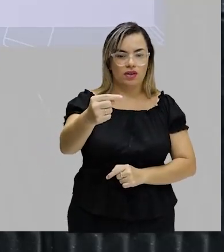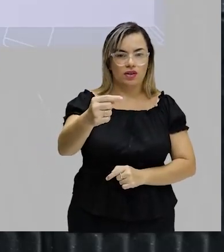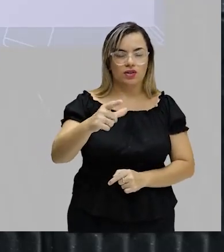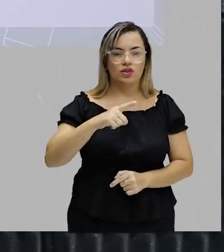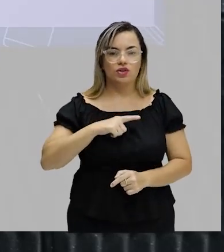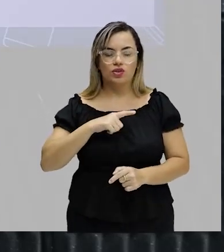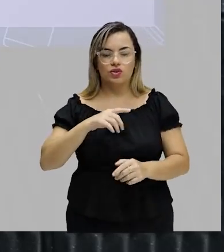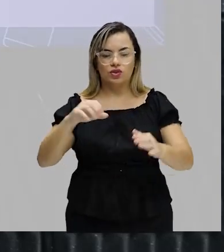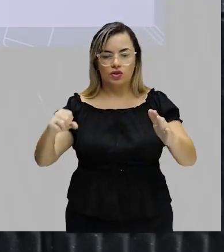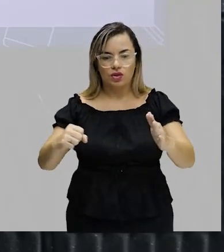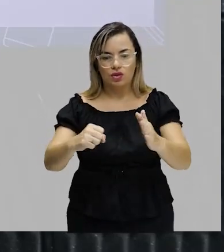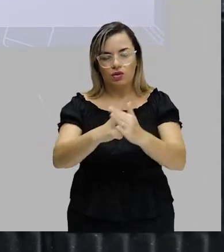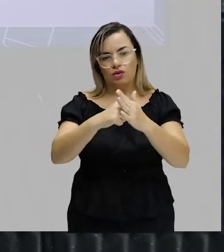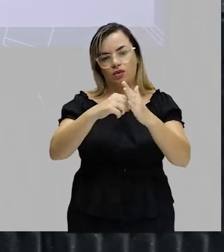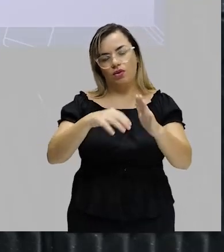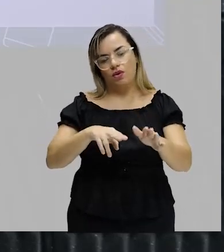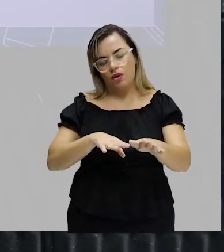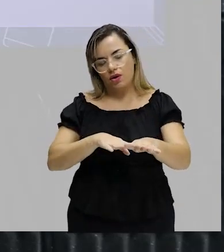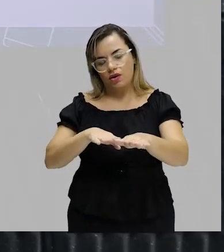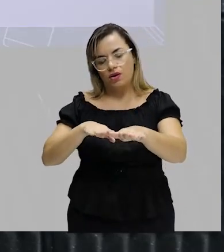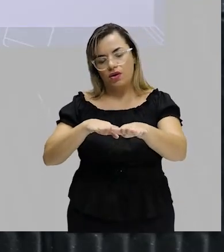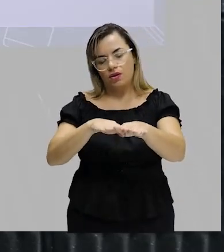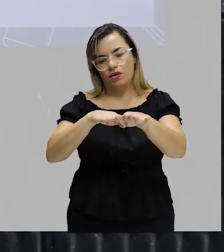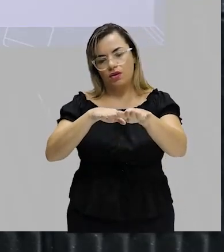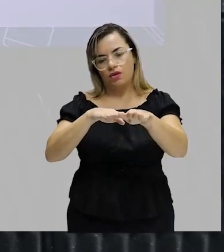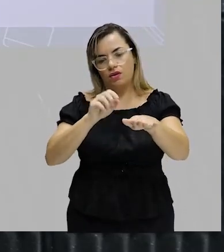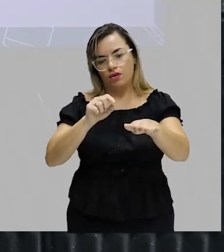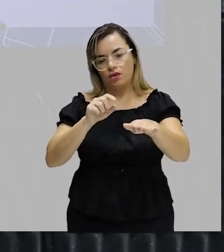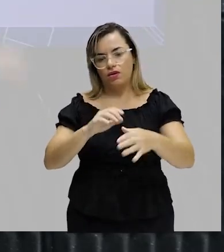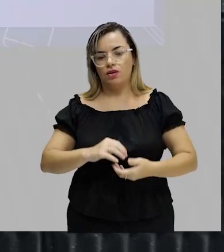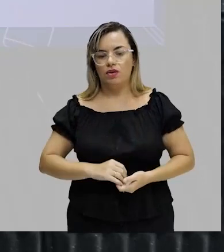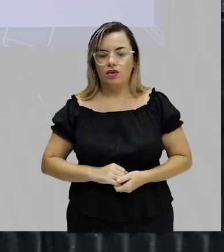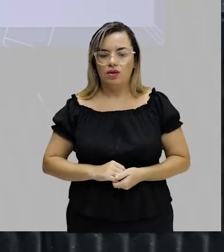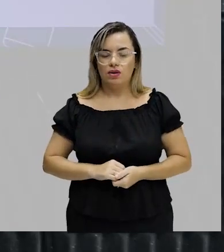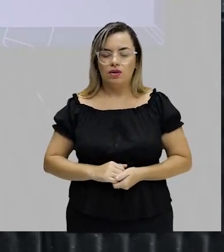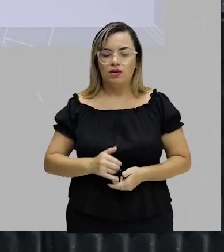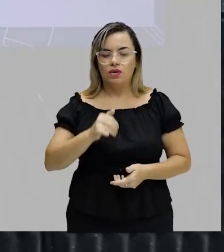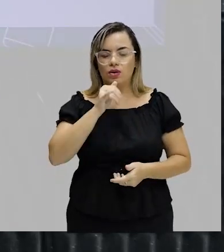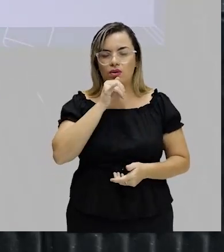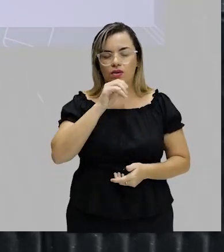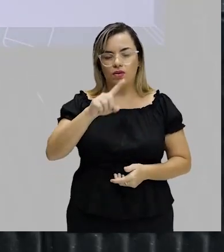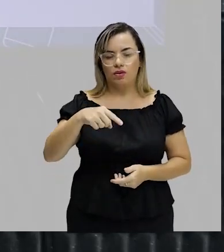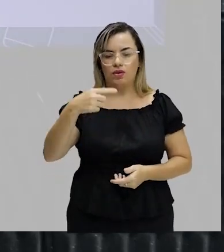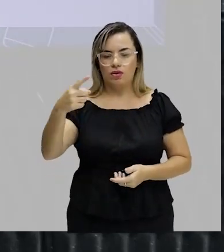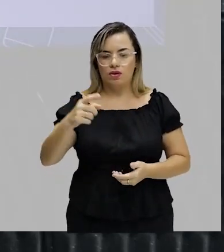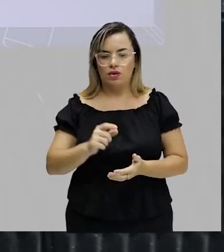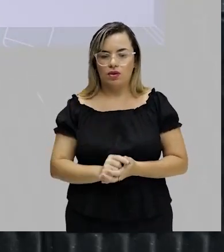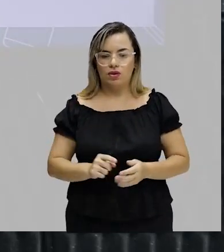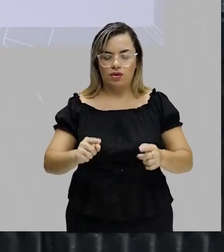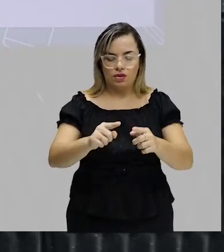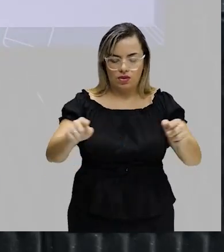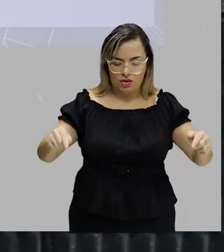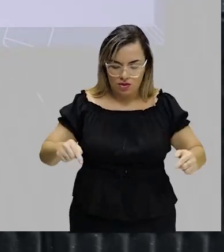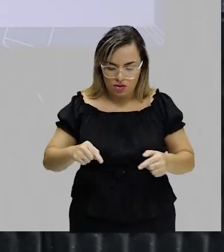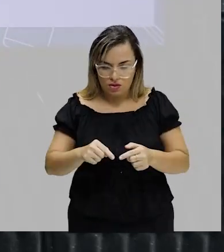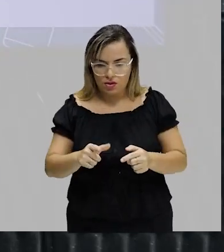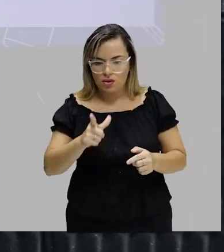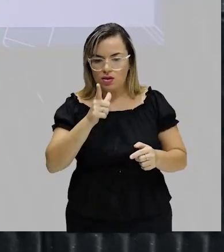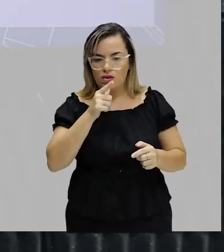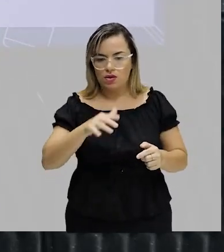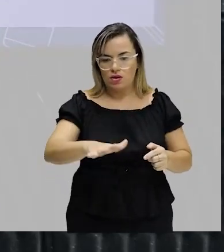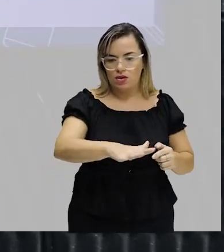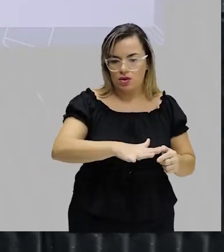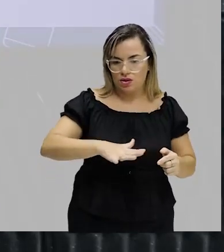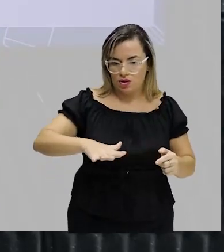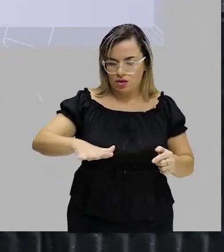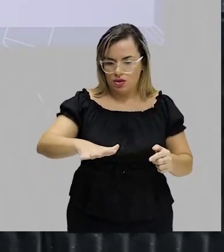baixo. The puddles of water made it clear it had rained all night. As poças d'água deixaram claro que